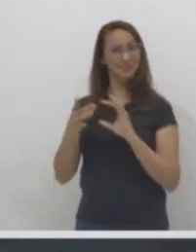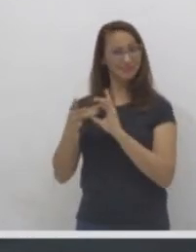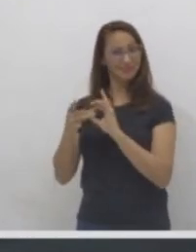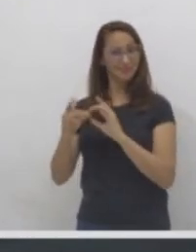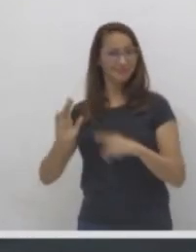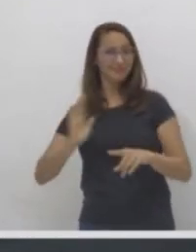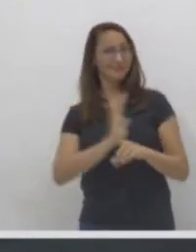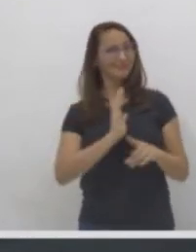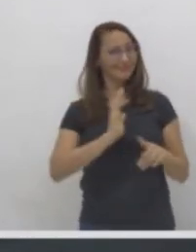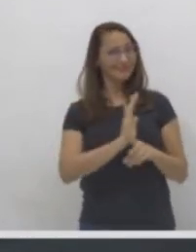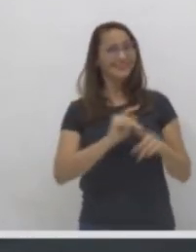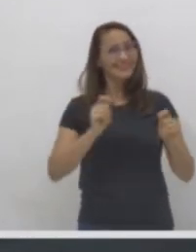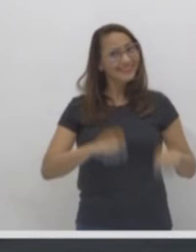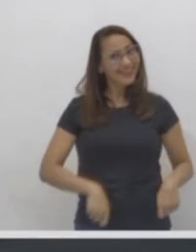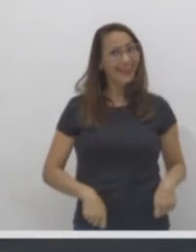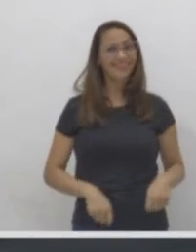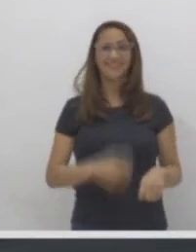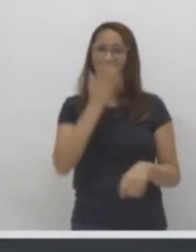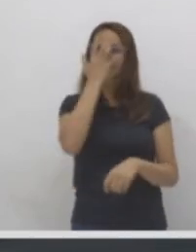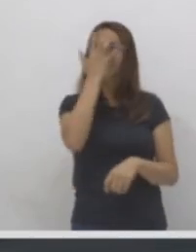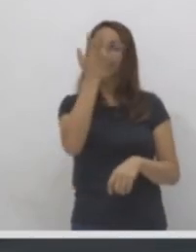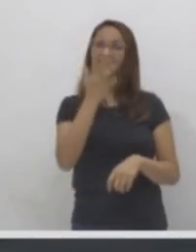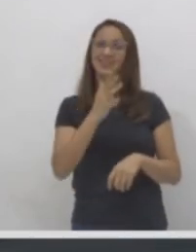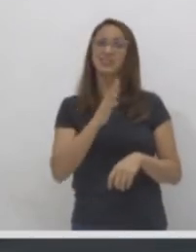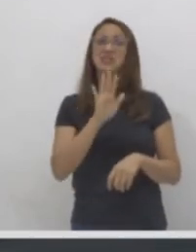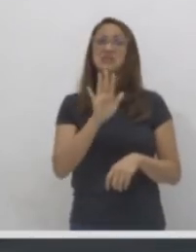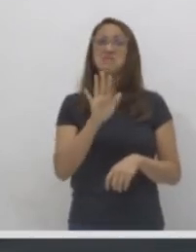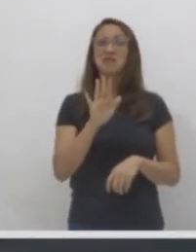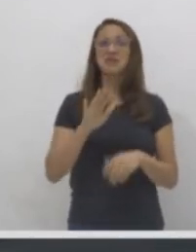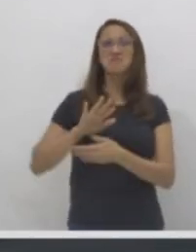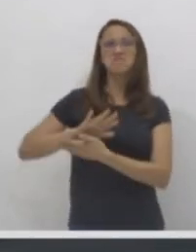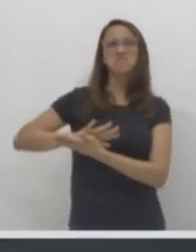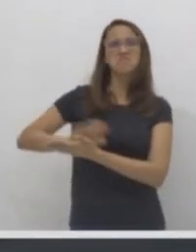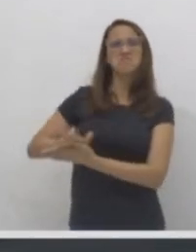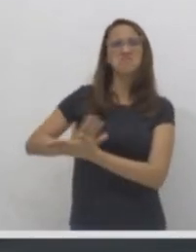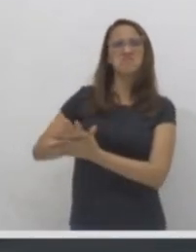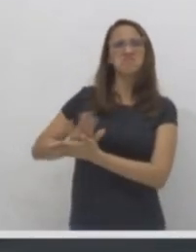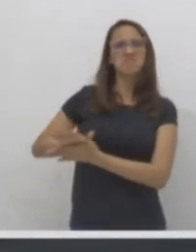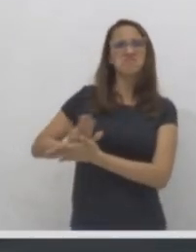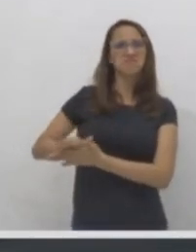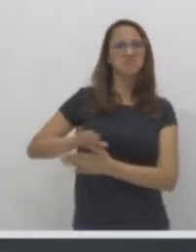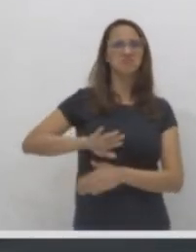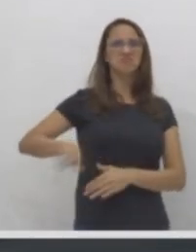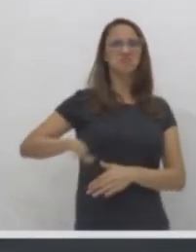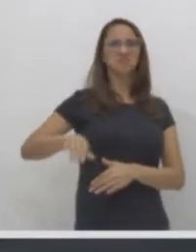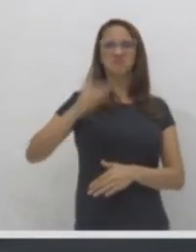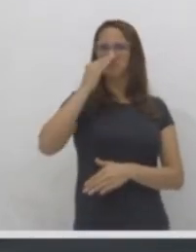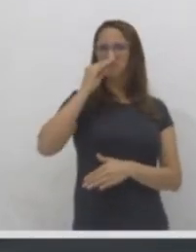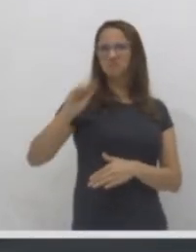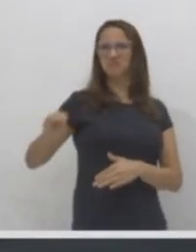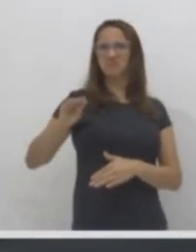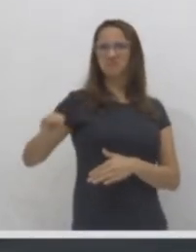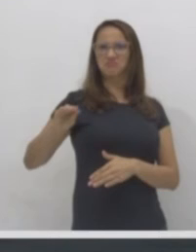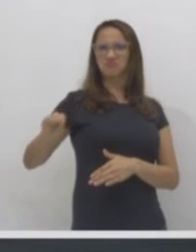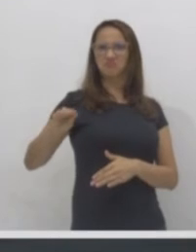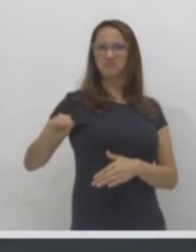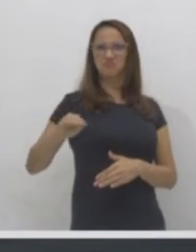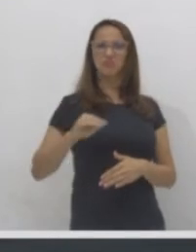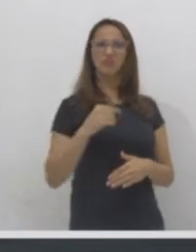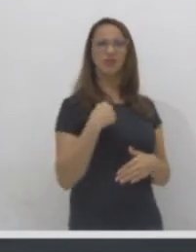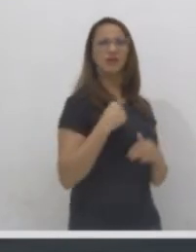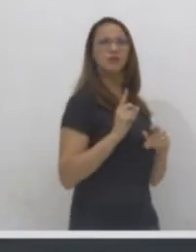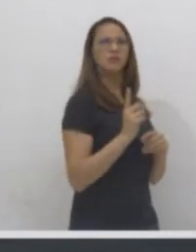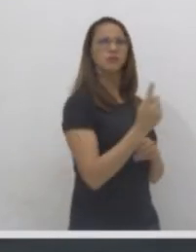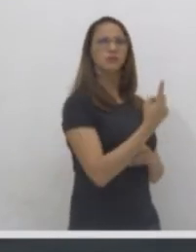o auxílio da borracha. Mas quando ele se acha melhor que a borracha e trata mal ela, ele